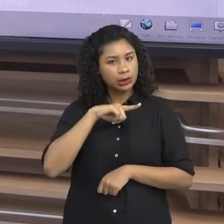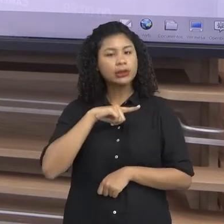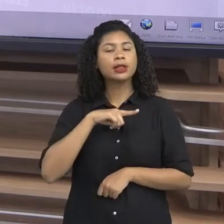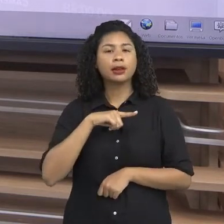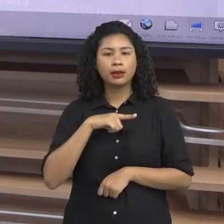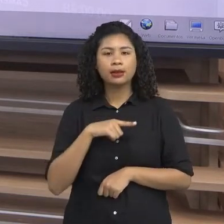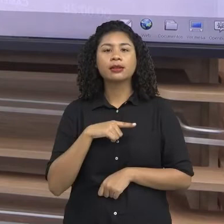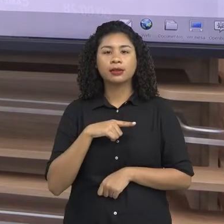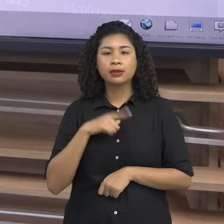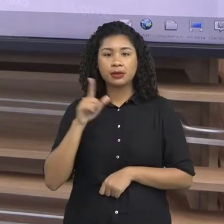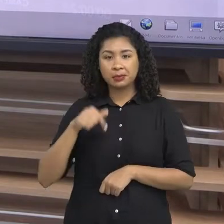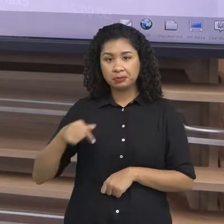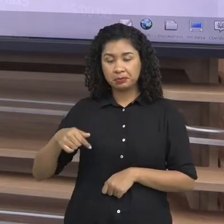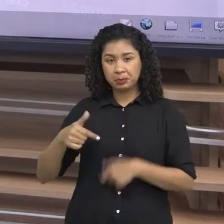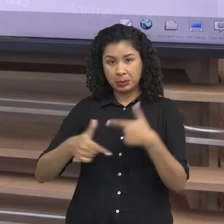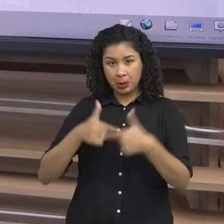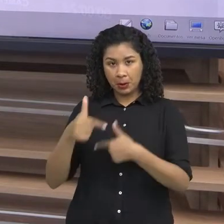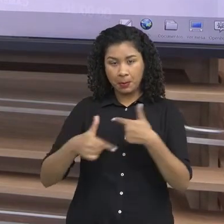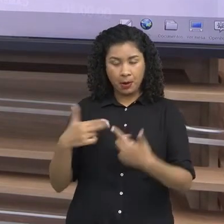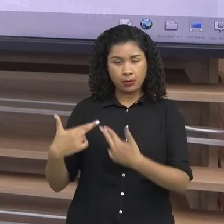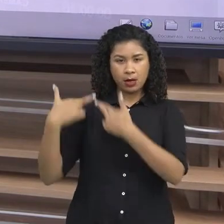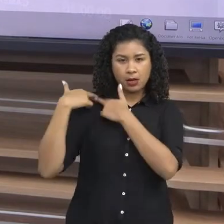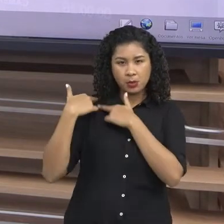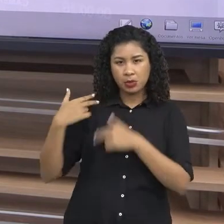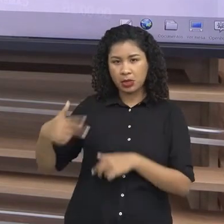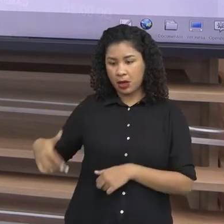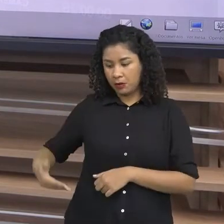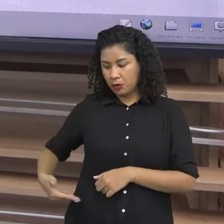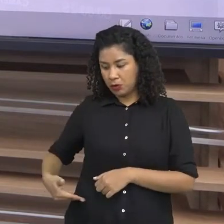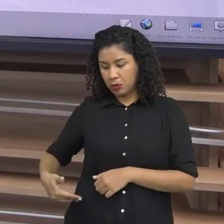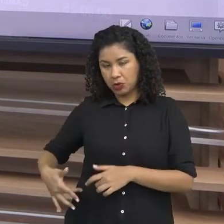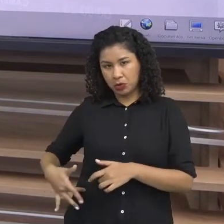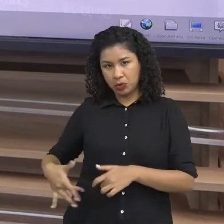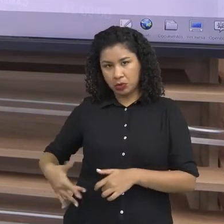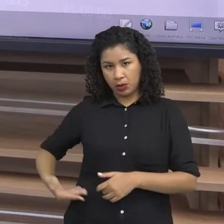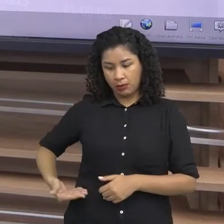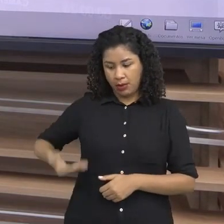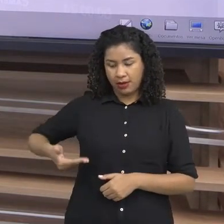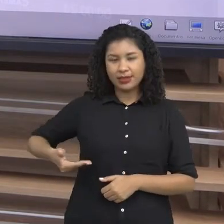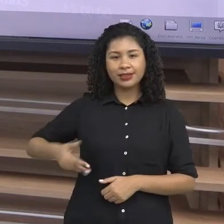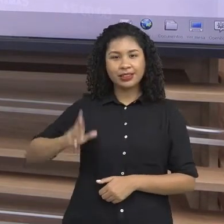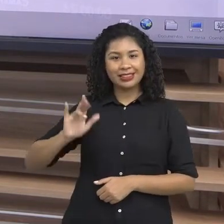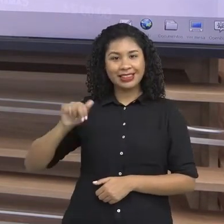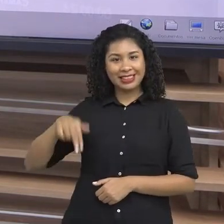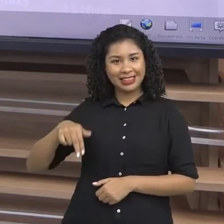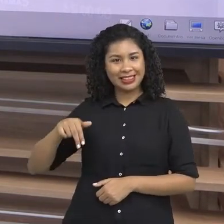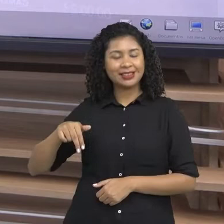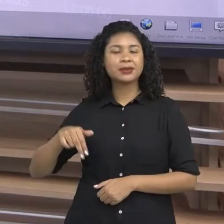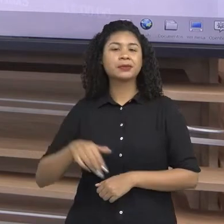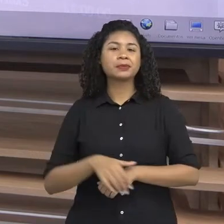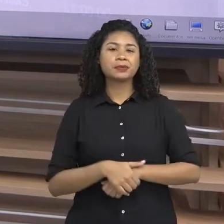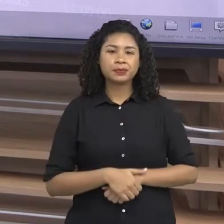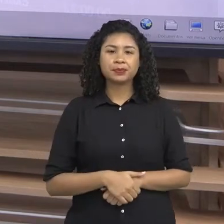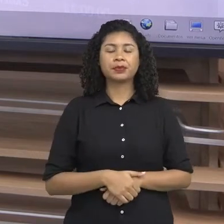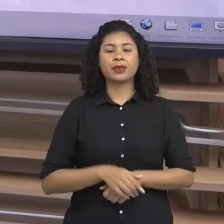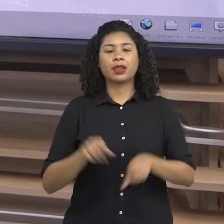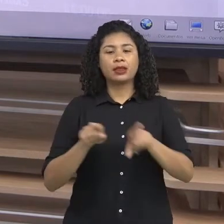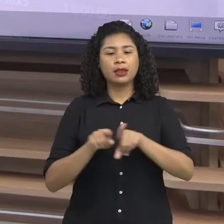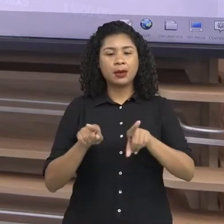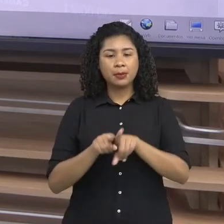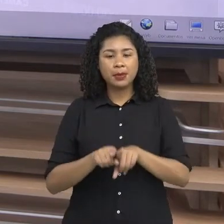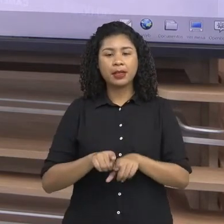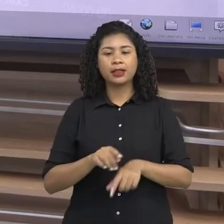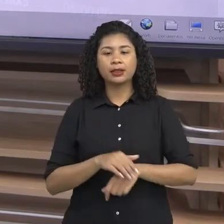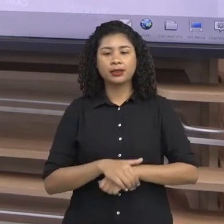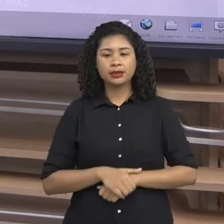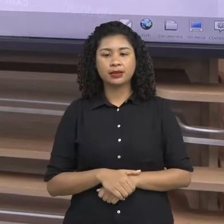diretamente, desculpa, lá nos rins, nos néfrons, e também a ocitocina, que está relacionada ali com a contração do útero